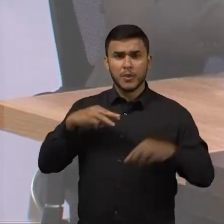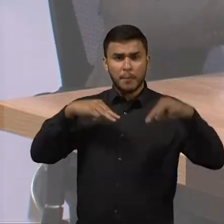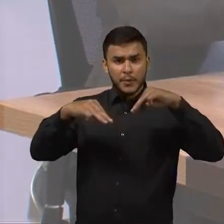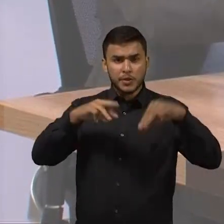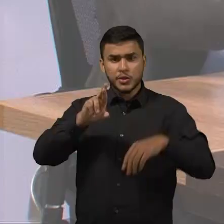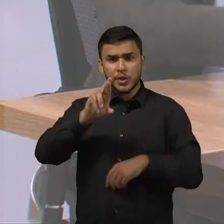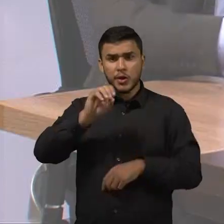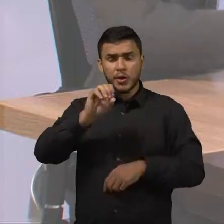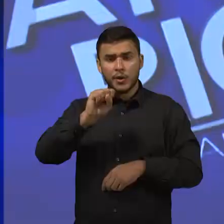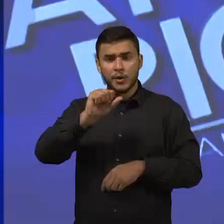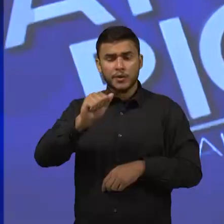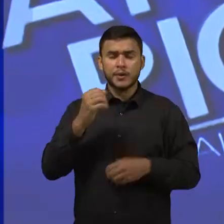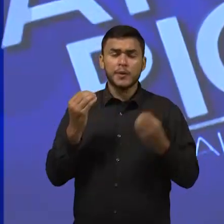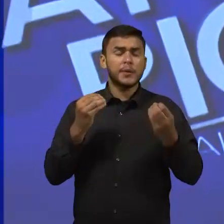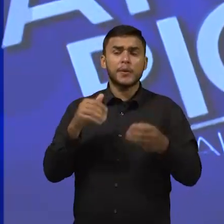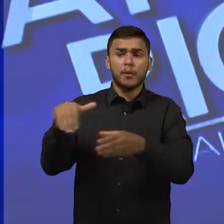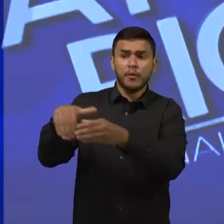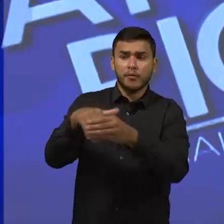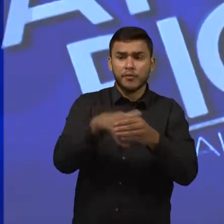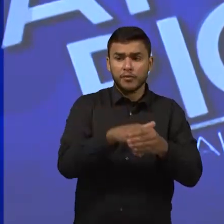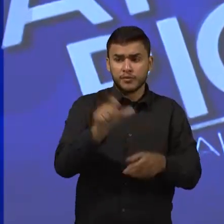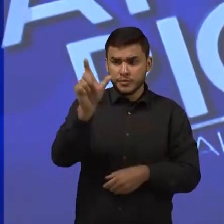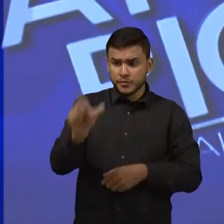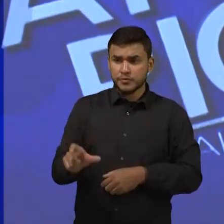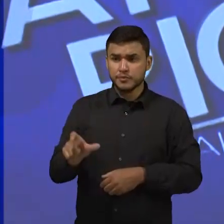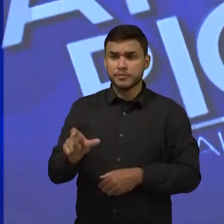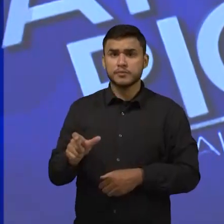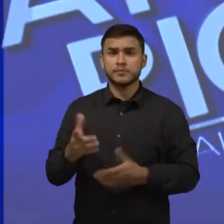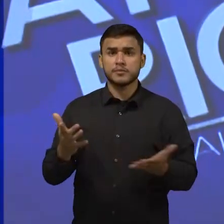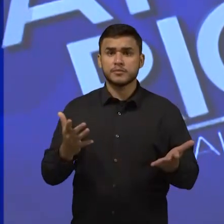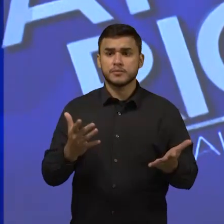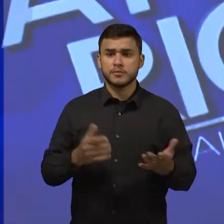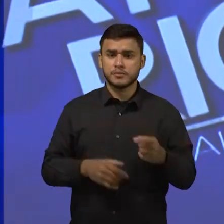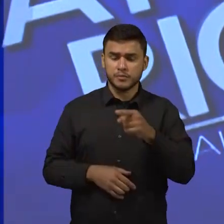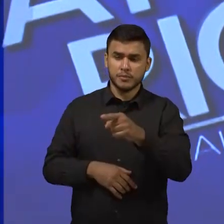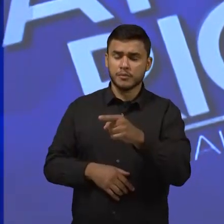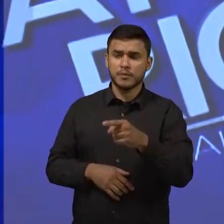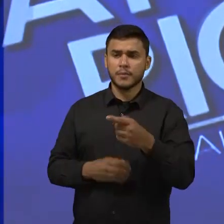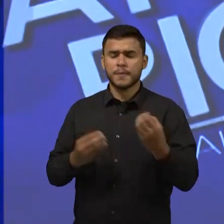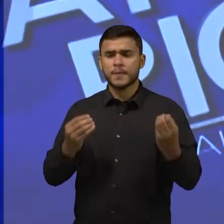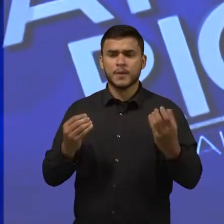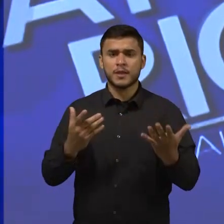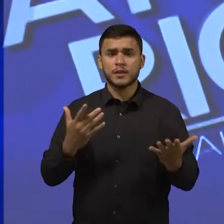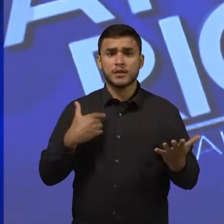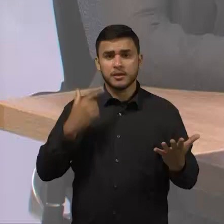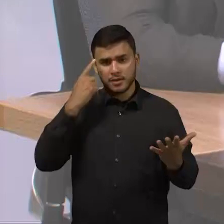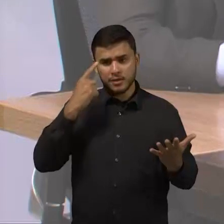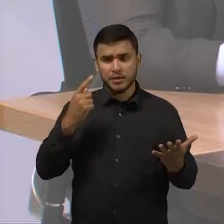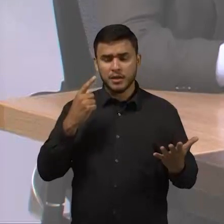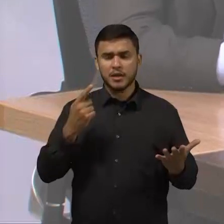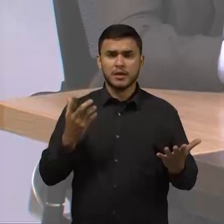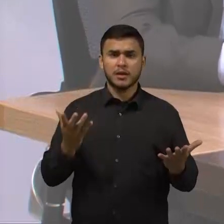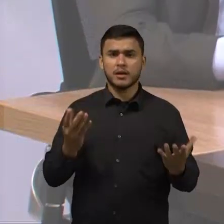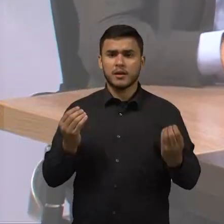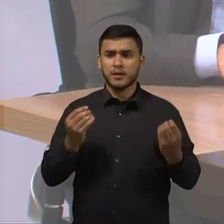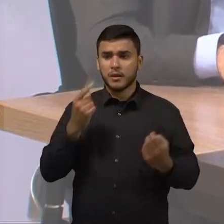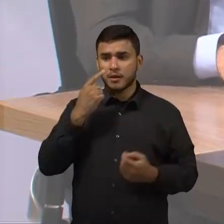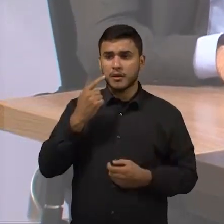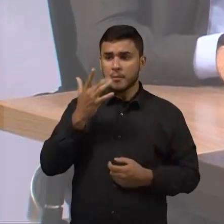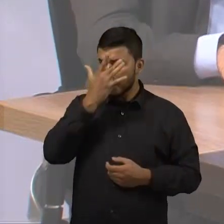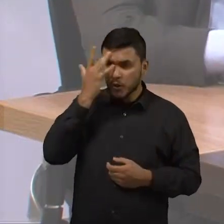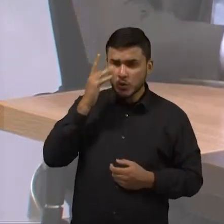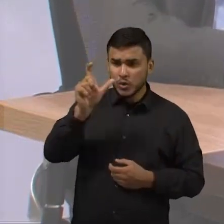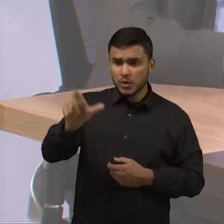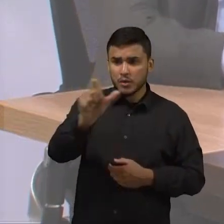ministro a expectativa de como vai votar, isso me desculpe, né? Eu sei que isso não é a sua intenção, mas isso é policializar o voto dos